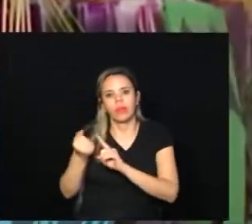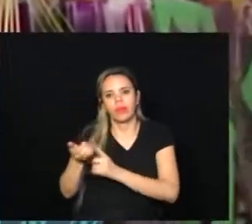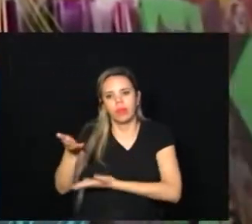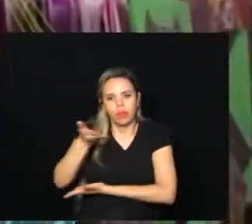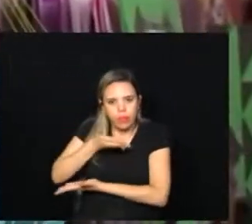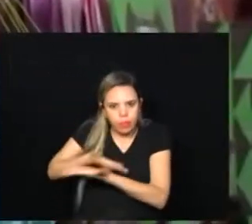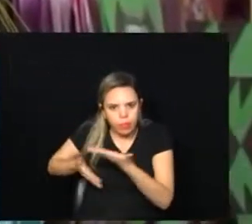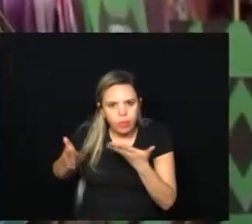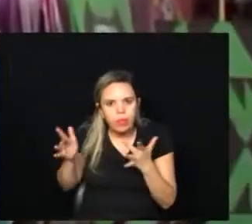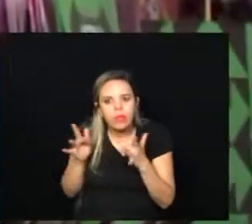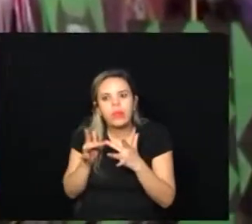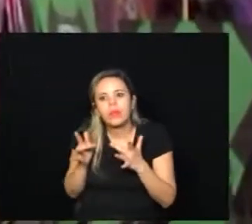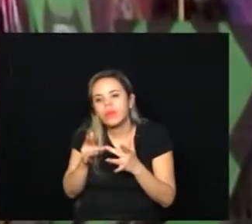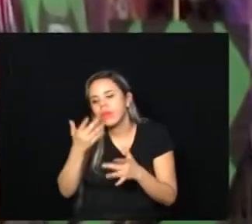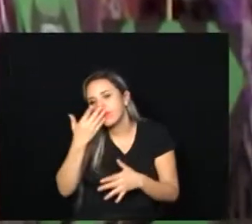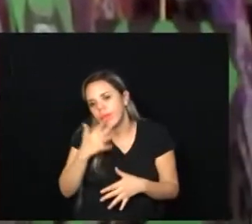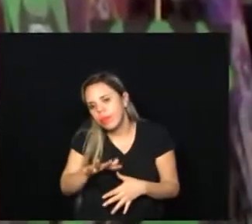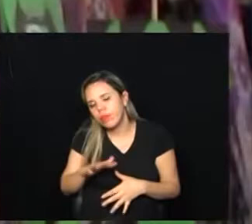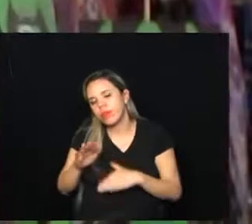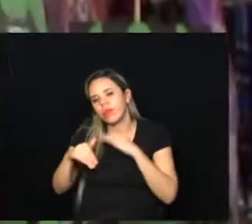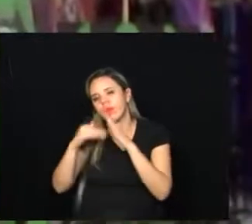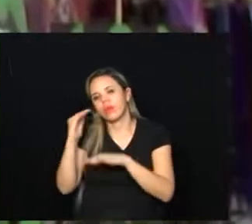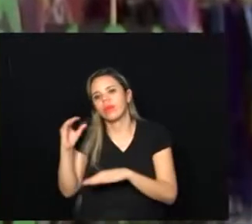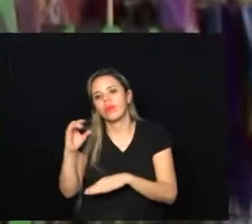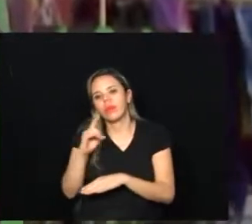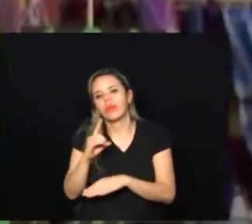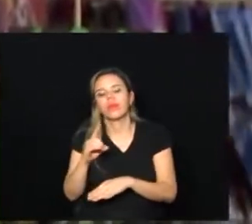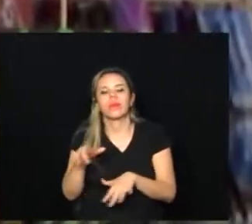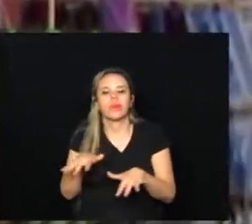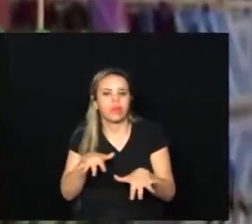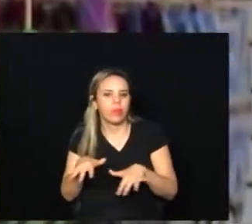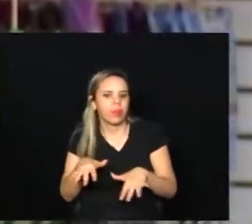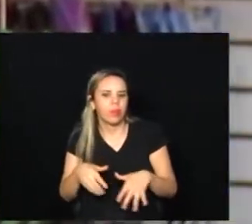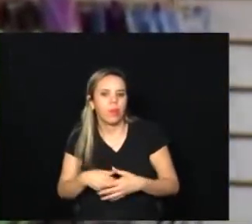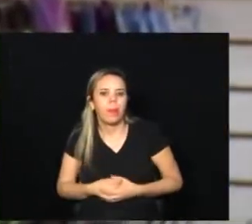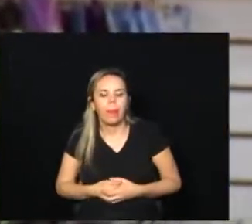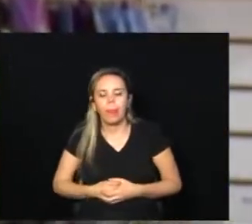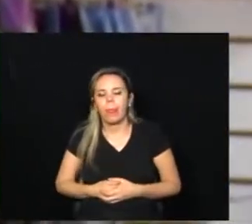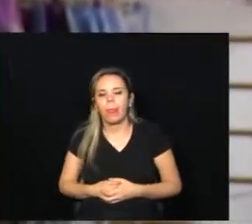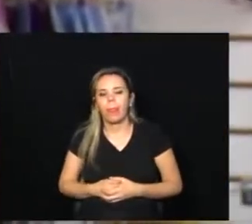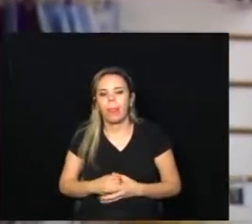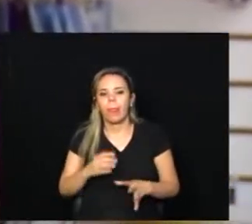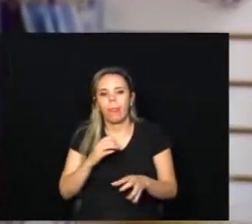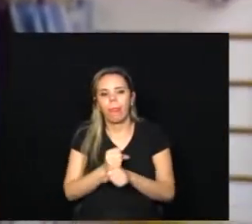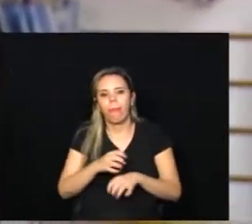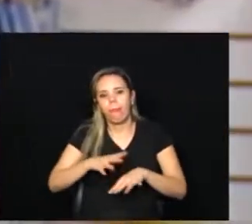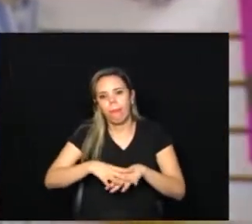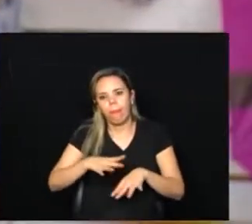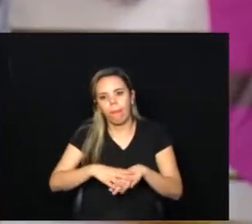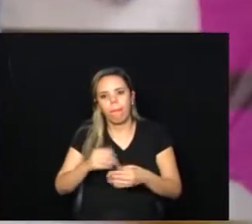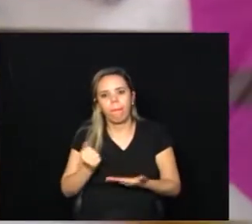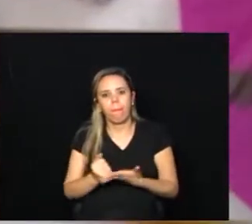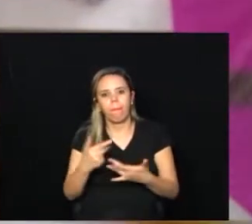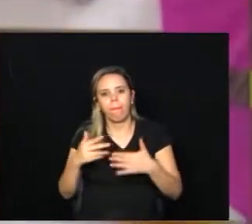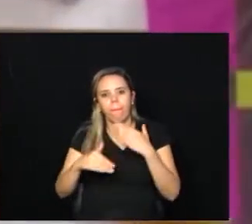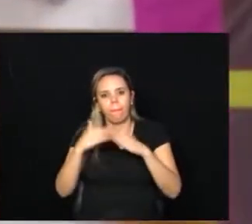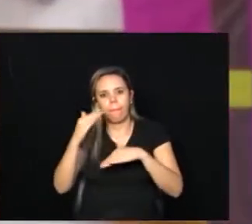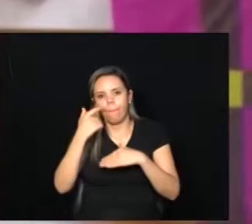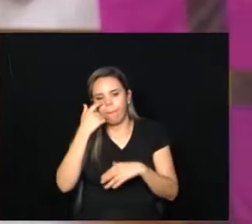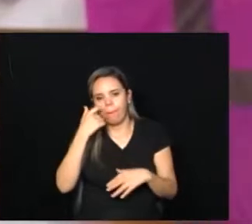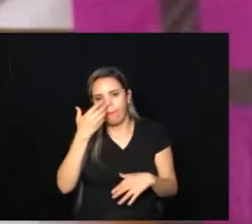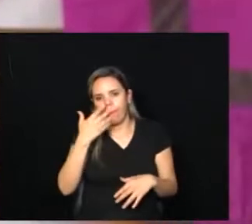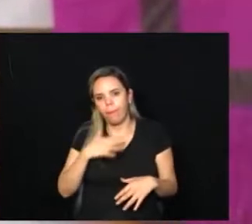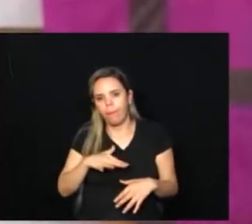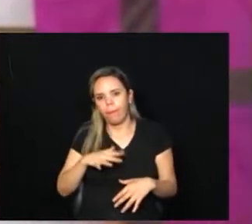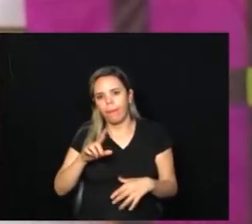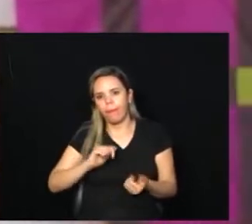criança, ele ajuda no desenvolvimento até da coordenação motora também, cálculos matemáticos, ele ajuda em muita coisa no desenvolvimento de uma criança.